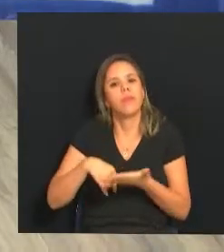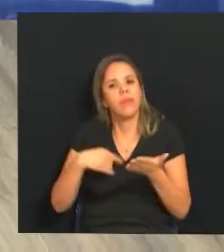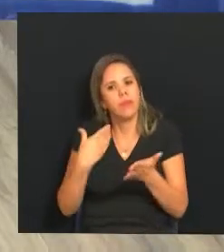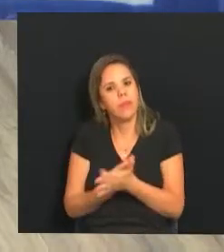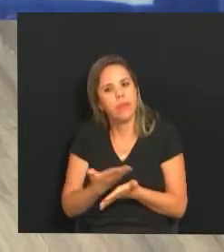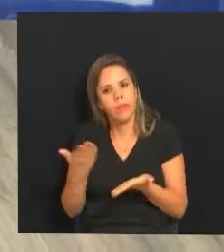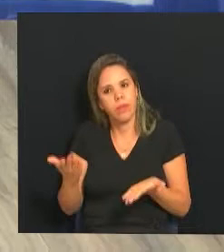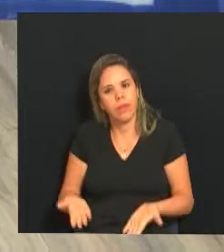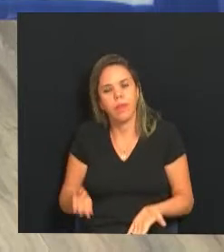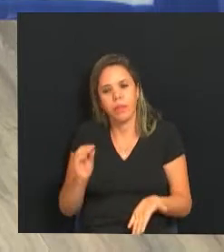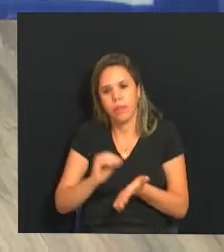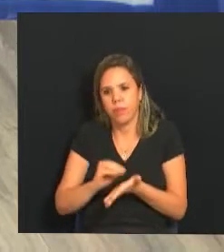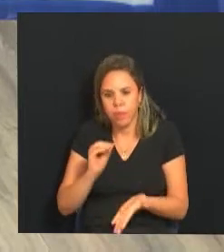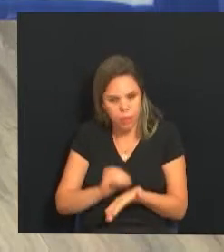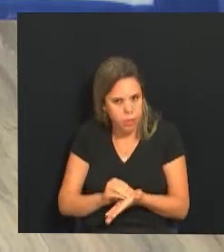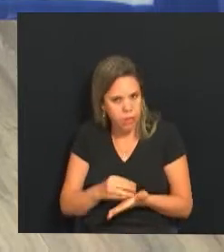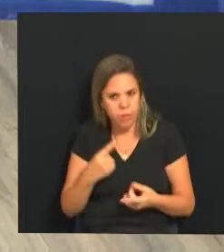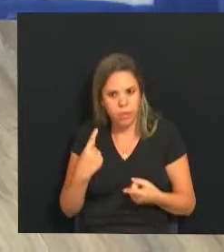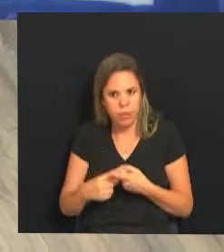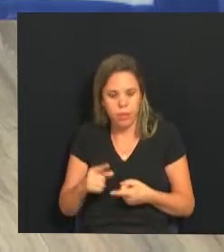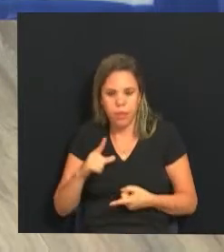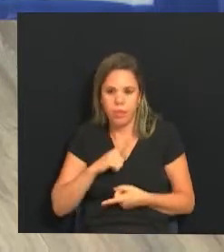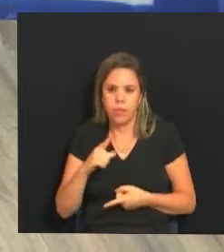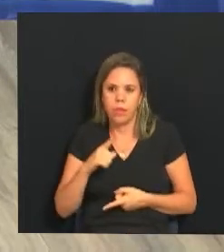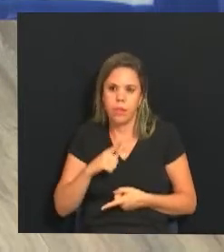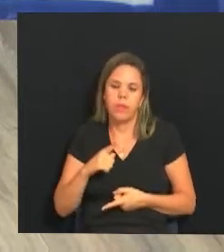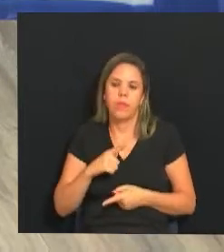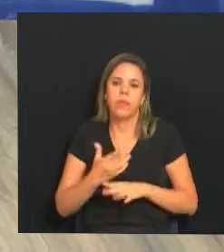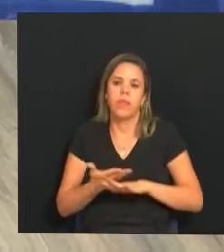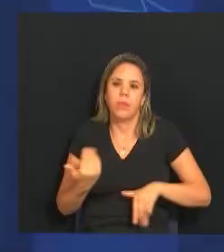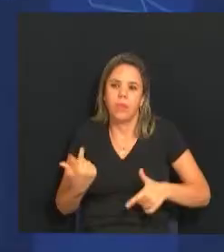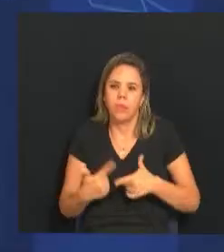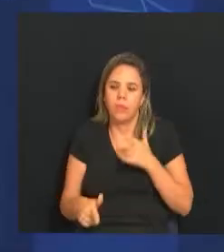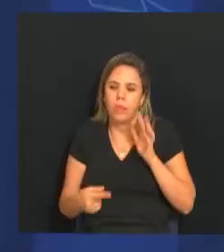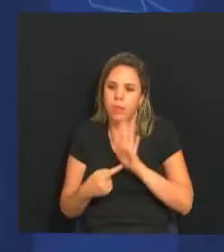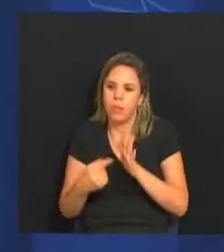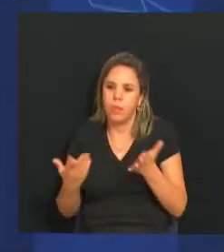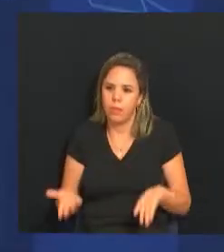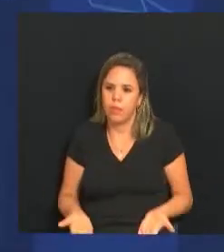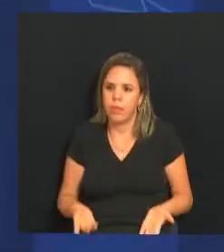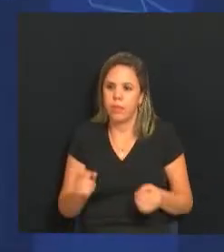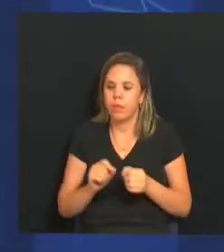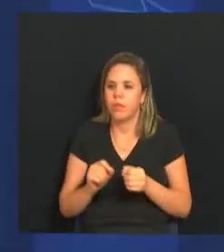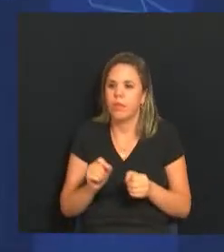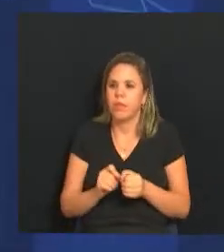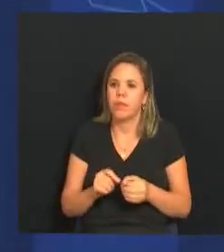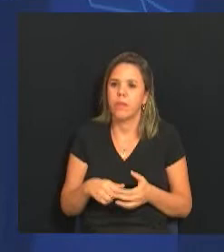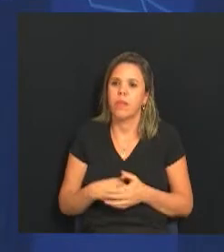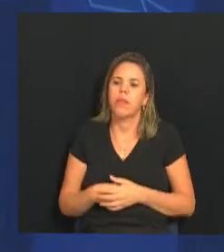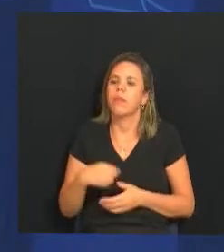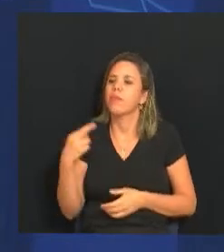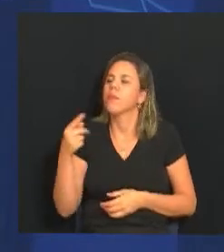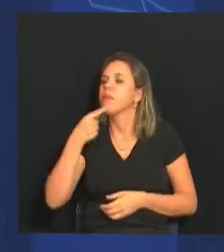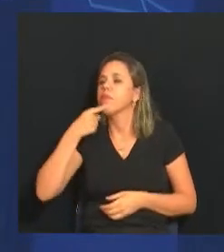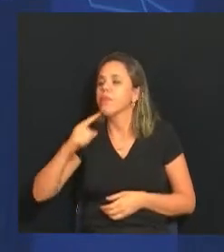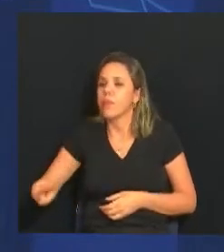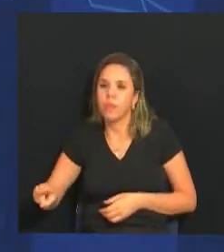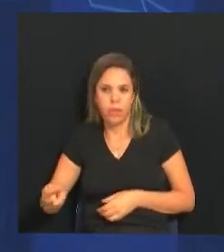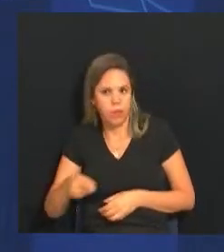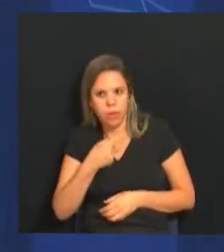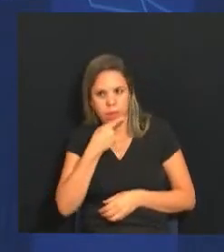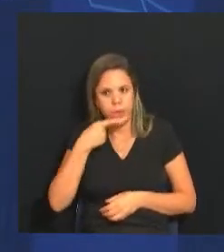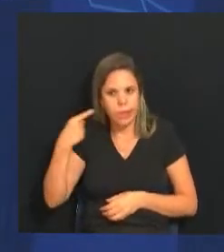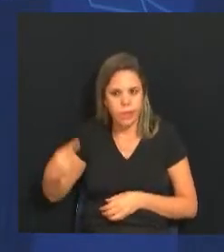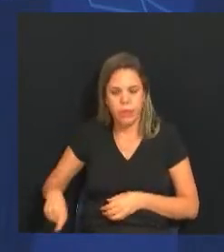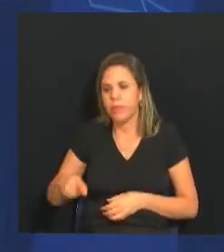até insuficiente, né, porque existe esse descompasso entre o que se apresenta e o que tem sido feito. A Rússia, olha só, havia